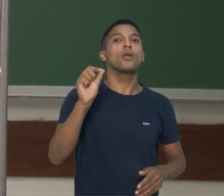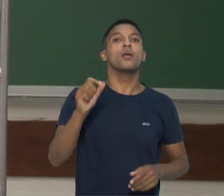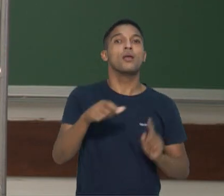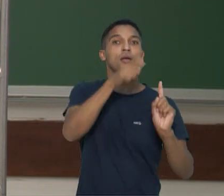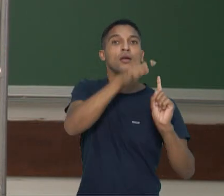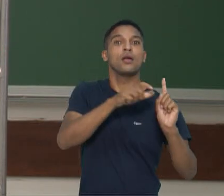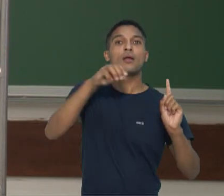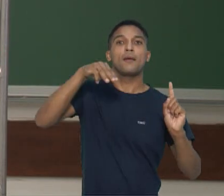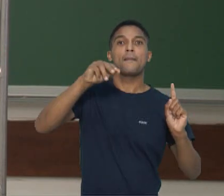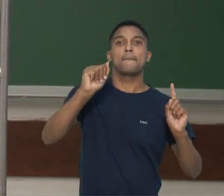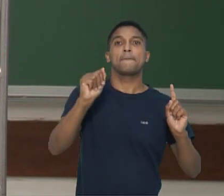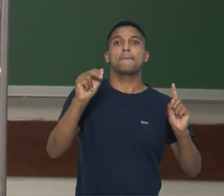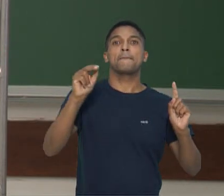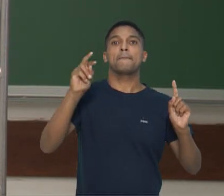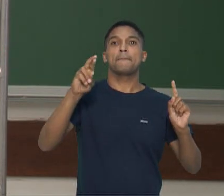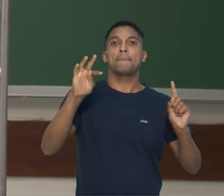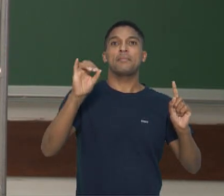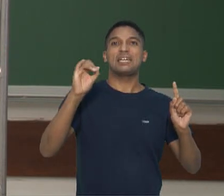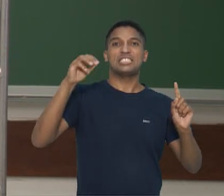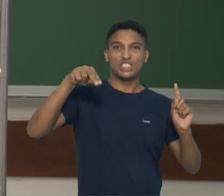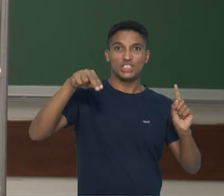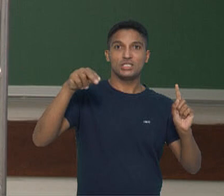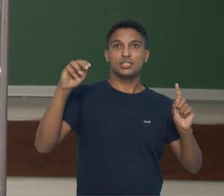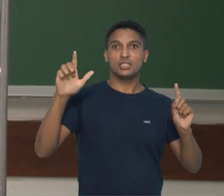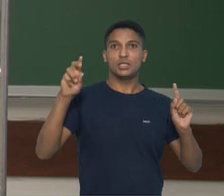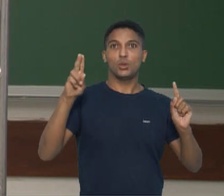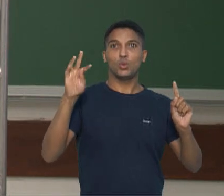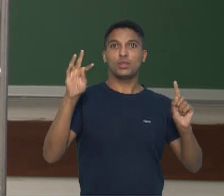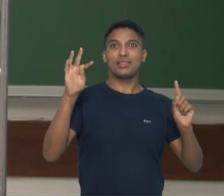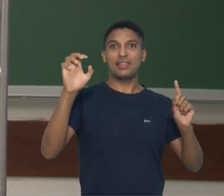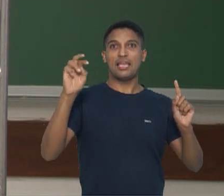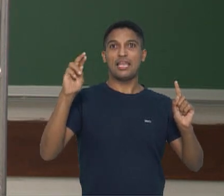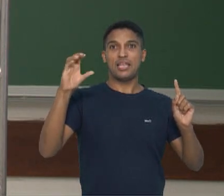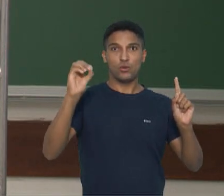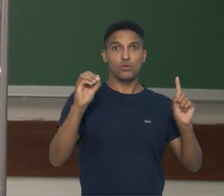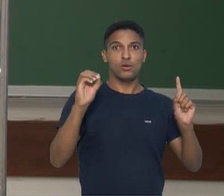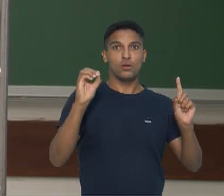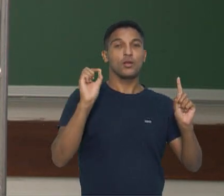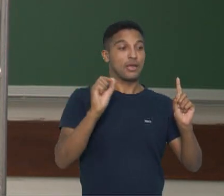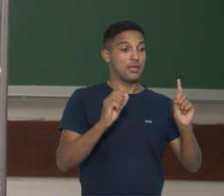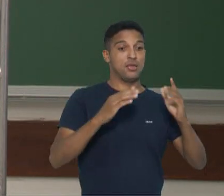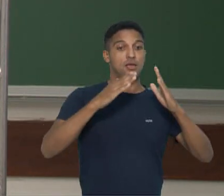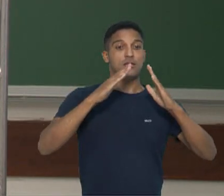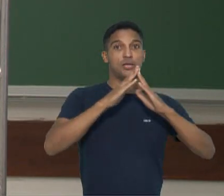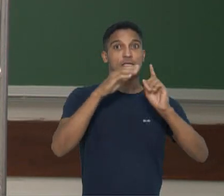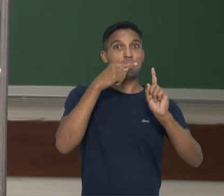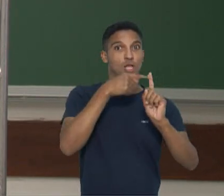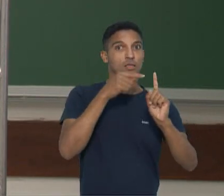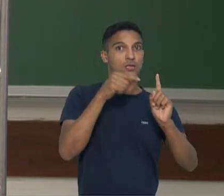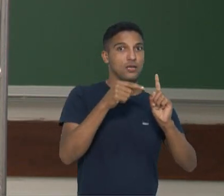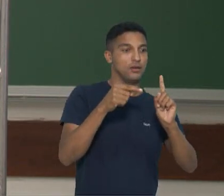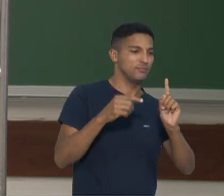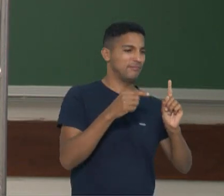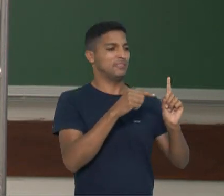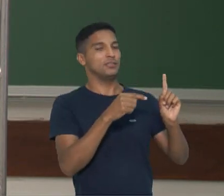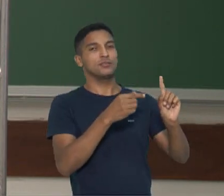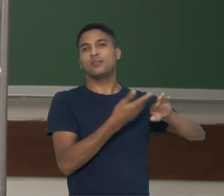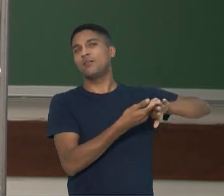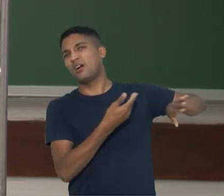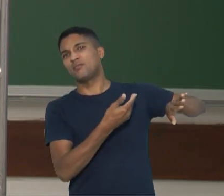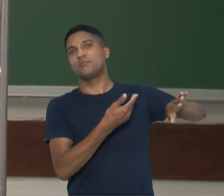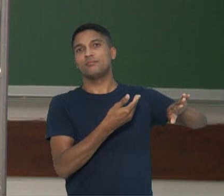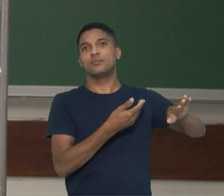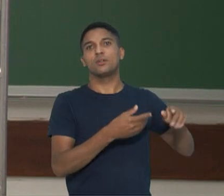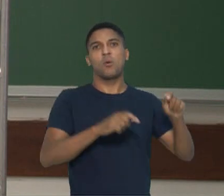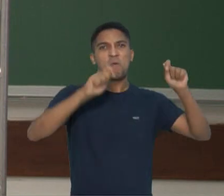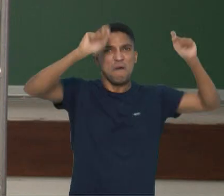teve com a Igreja Católica, e aí se criou o protestantismo. É o período lá da arte barroca. Lembram? A gente já